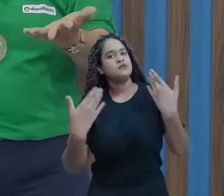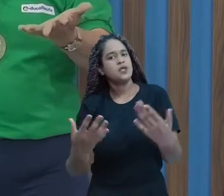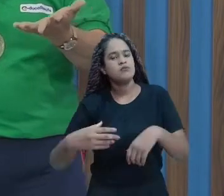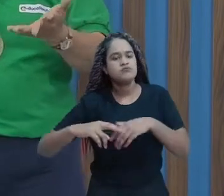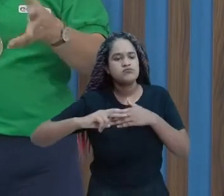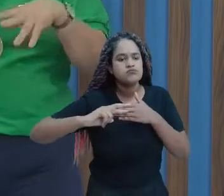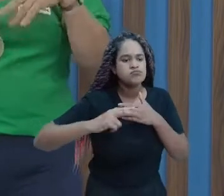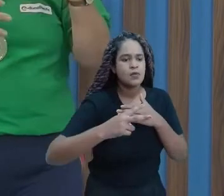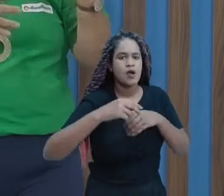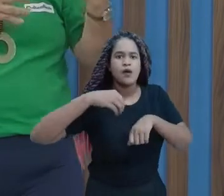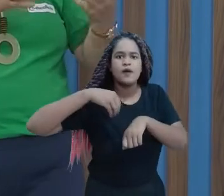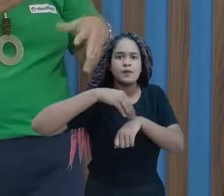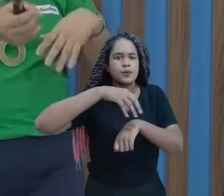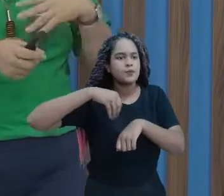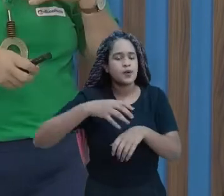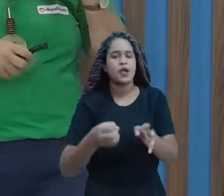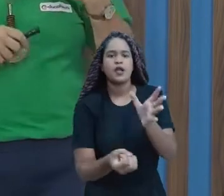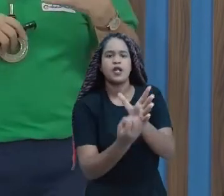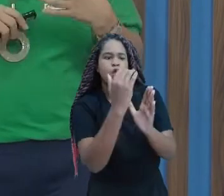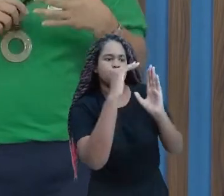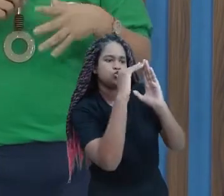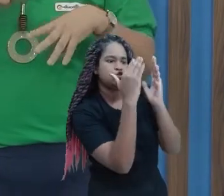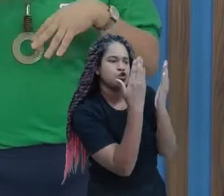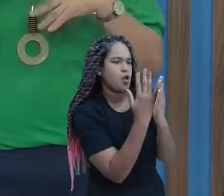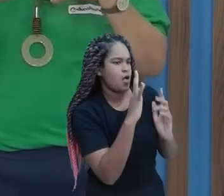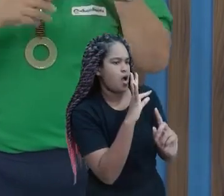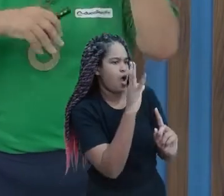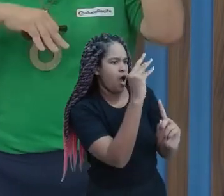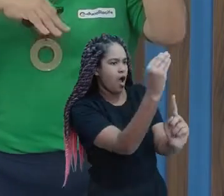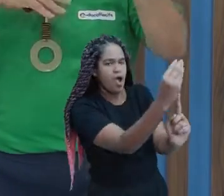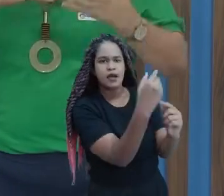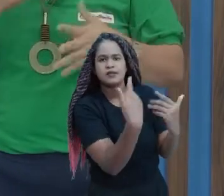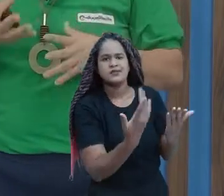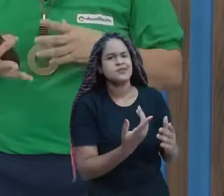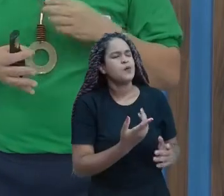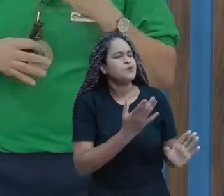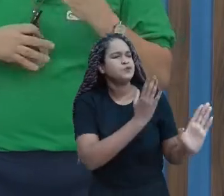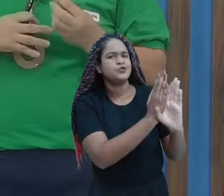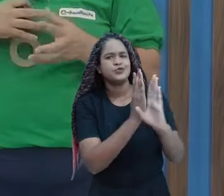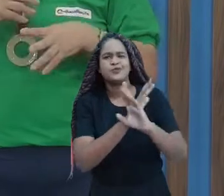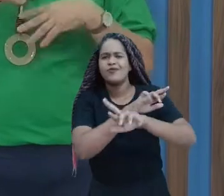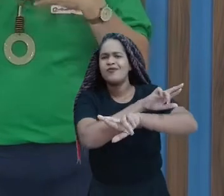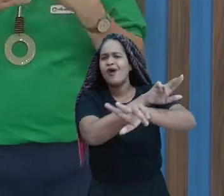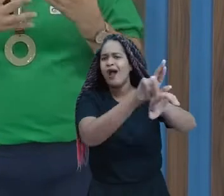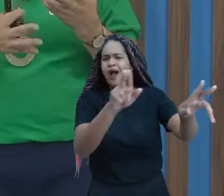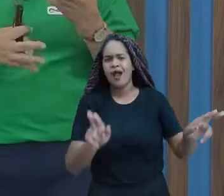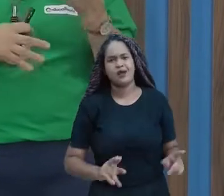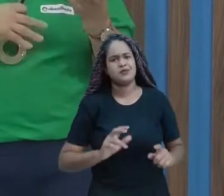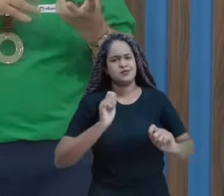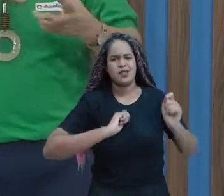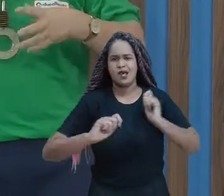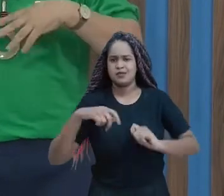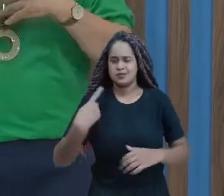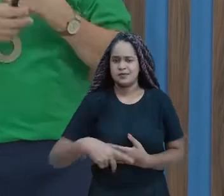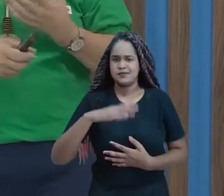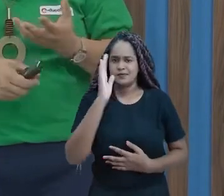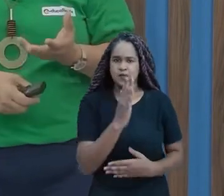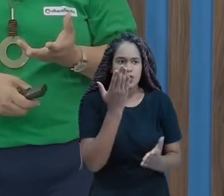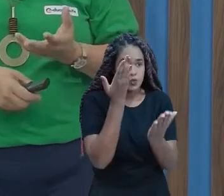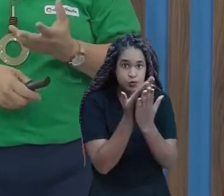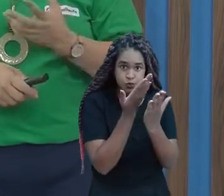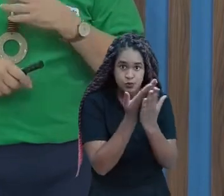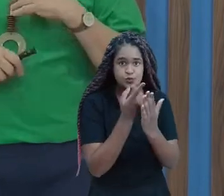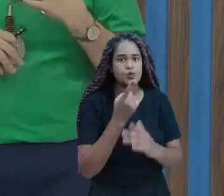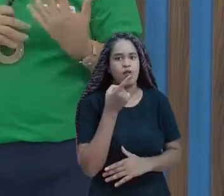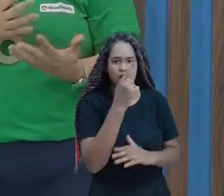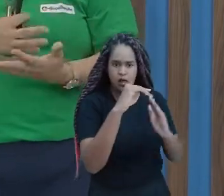o imperador construiu a Escola de Belas Artes, né? E aí descobriram muitos nomes de artistas brasileiros que estudaram na Escola